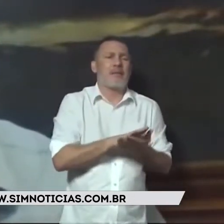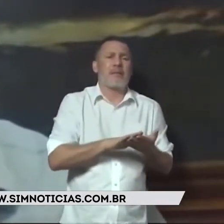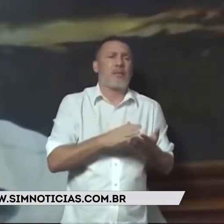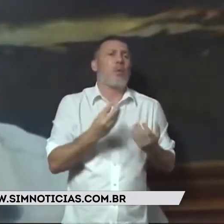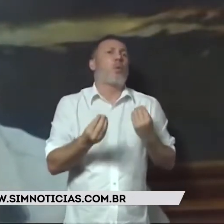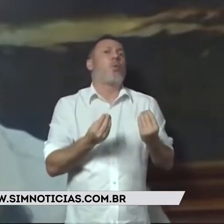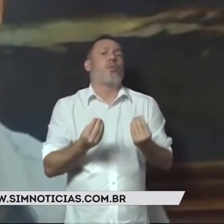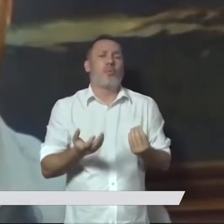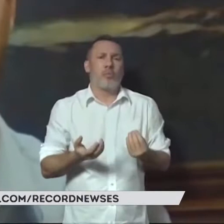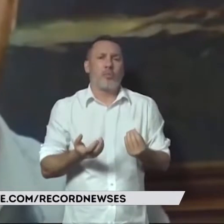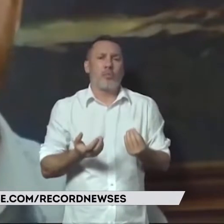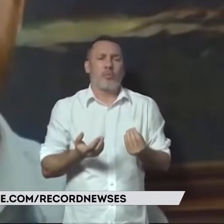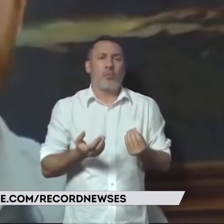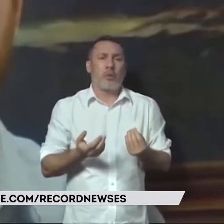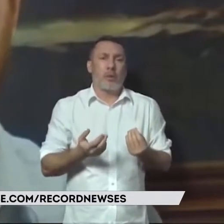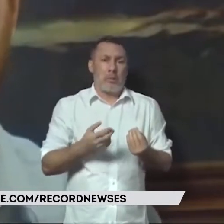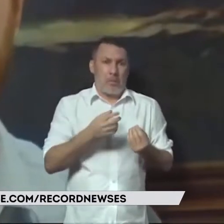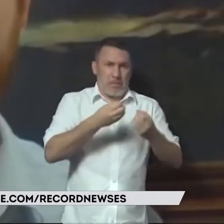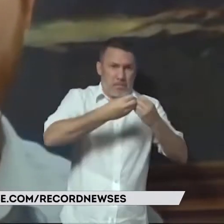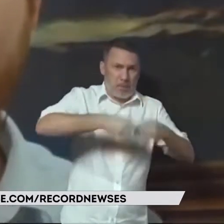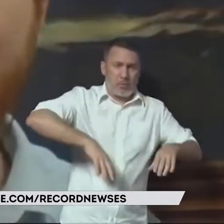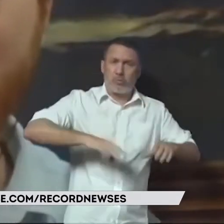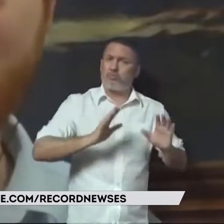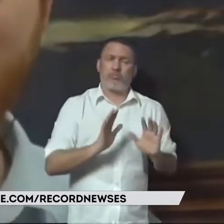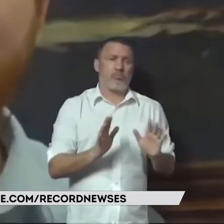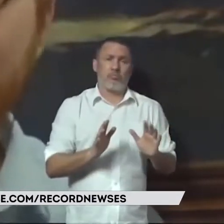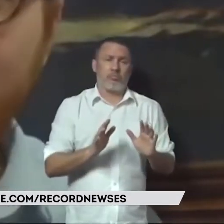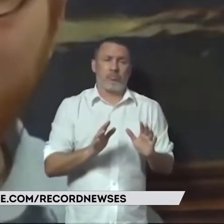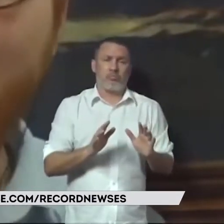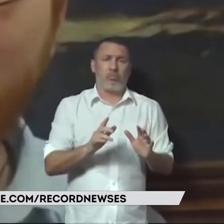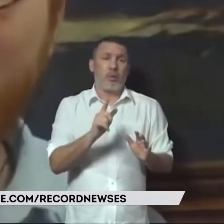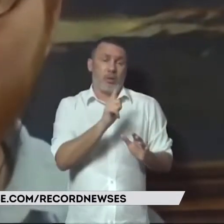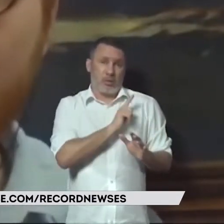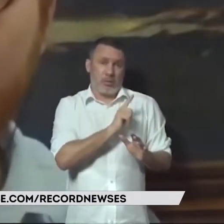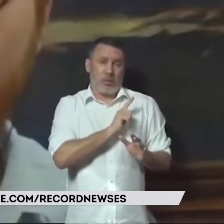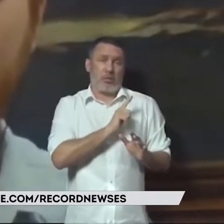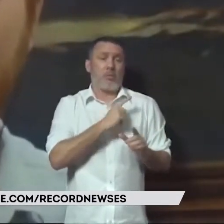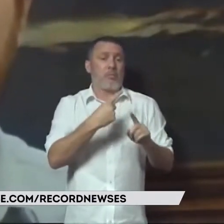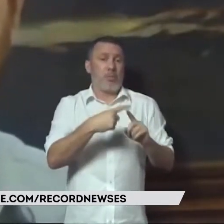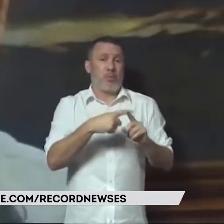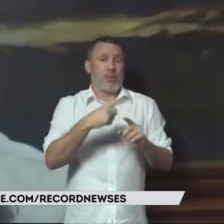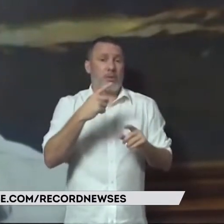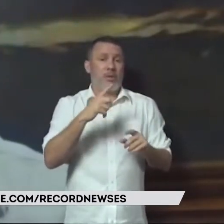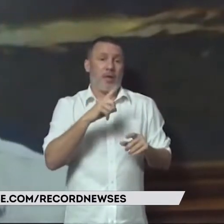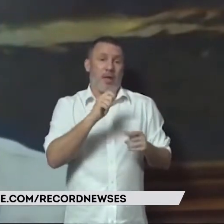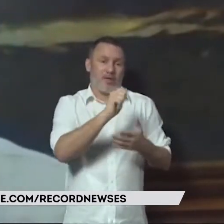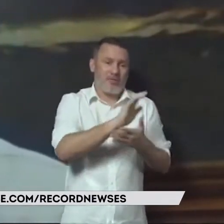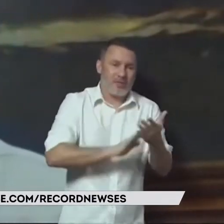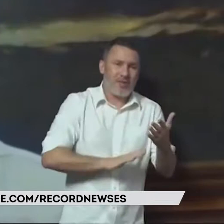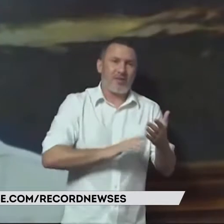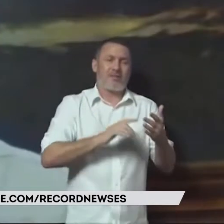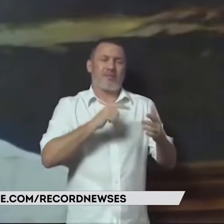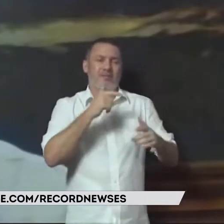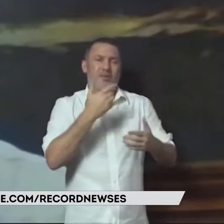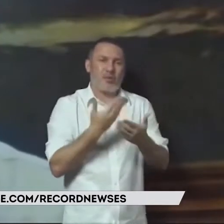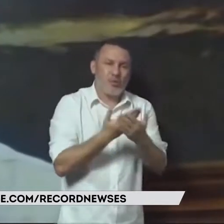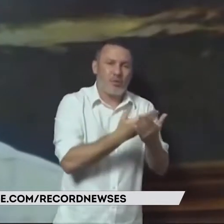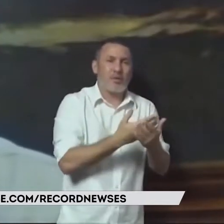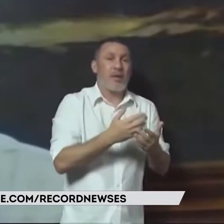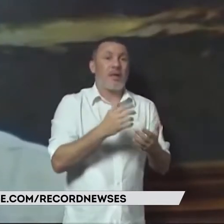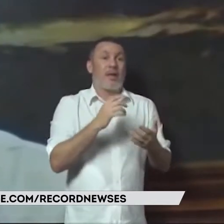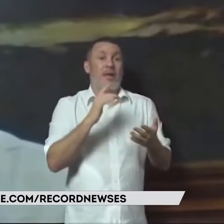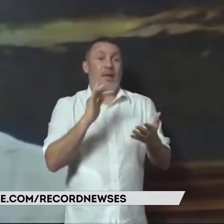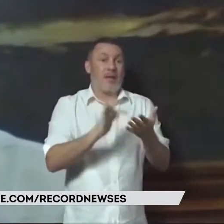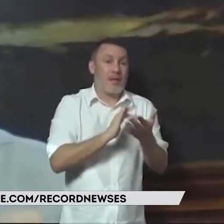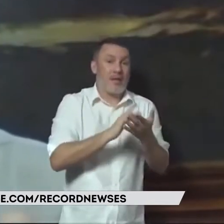Porque as atividades sem uso da tecnologia, elas estão acontecendo desde abril. Então, na verdade, em termos